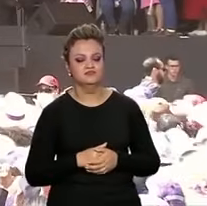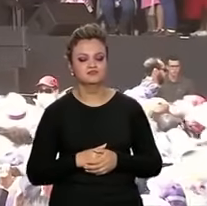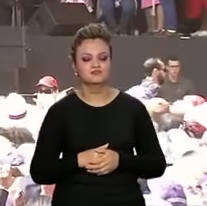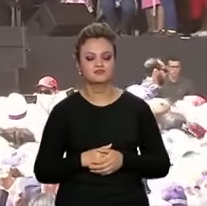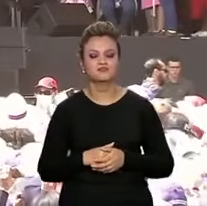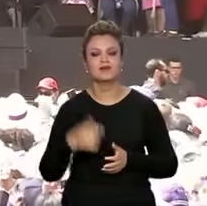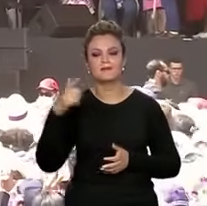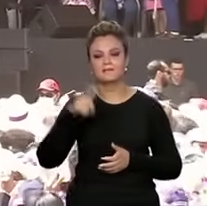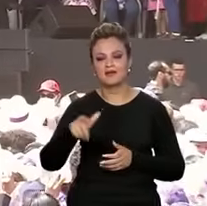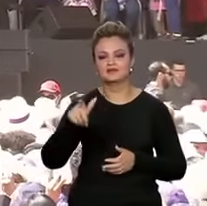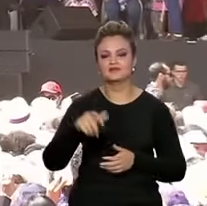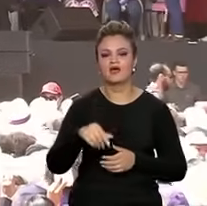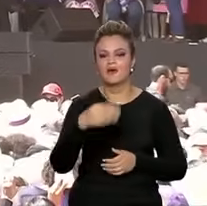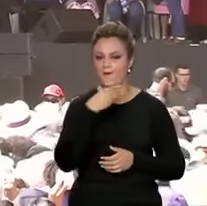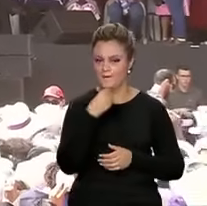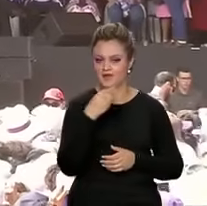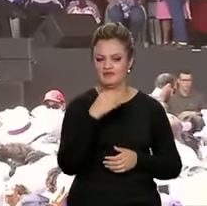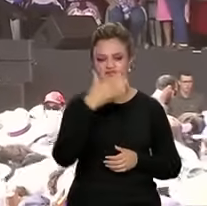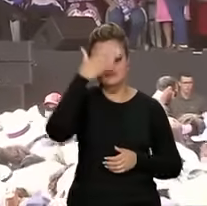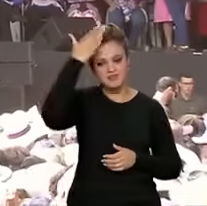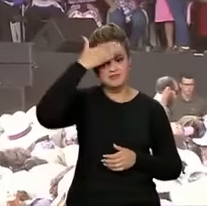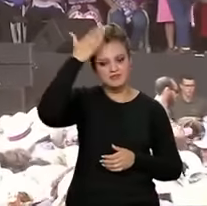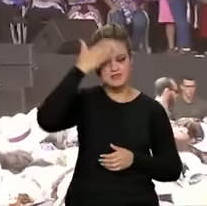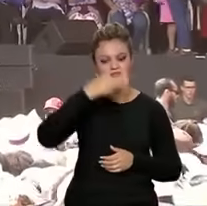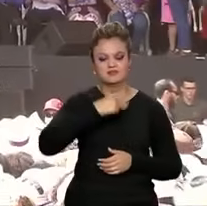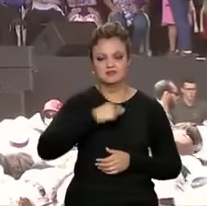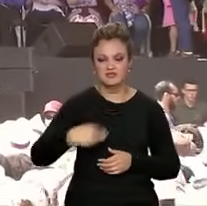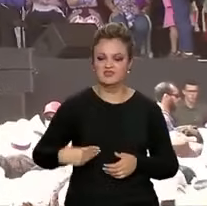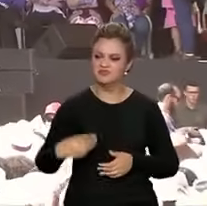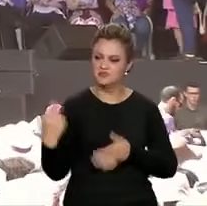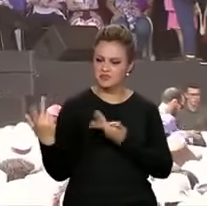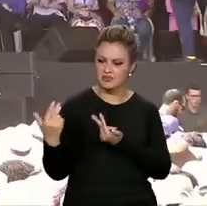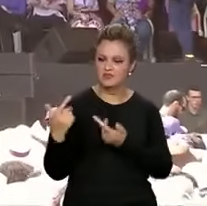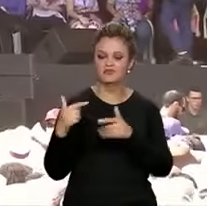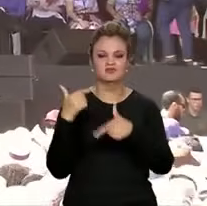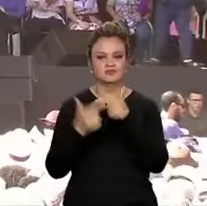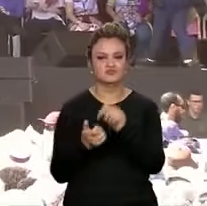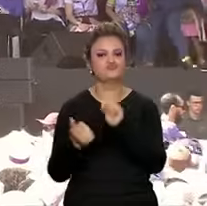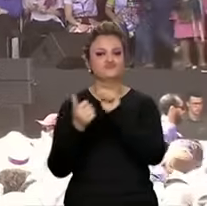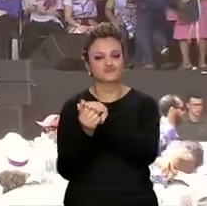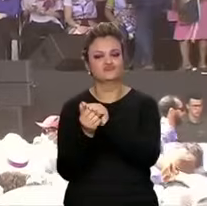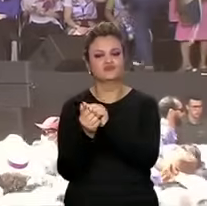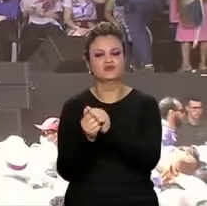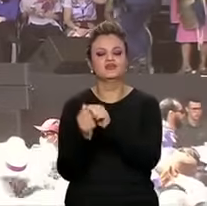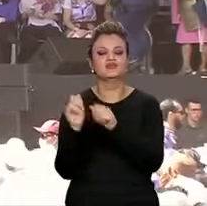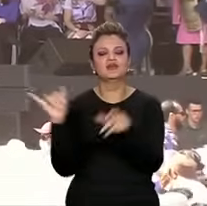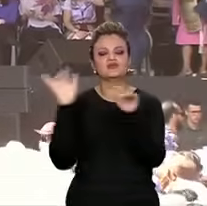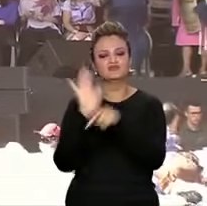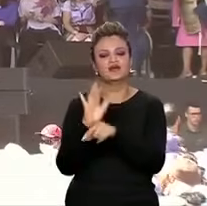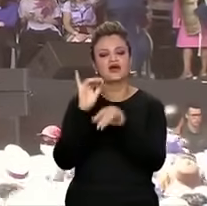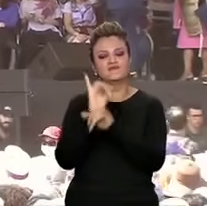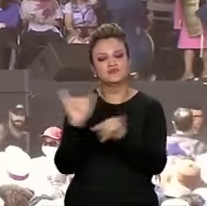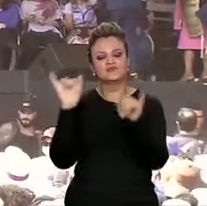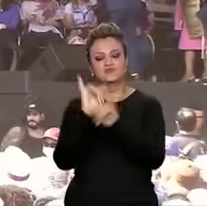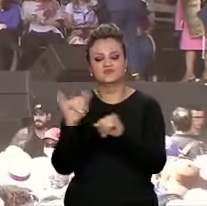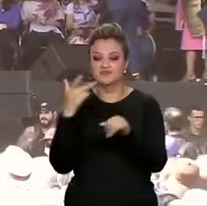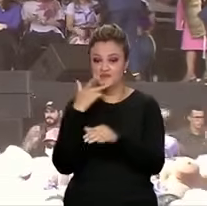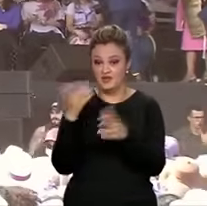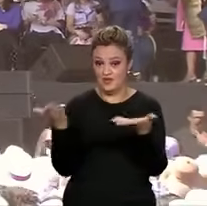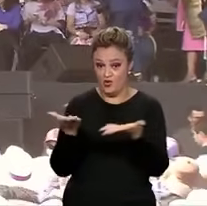primeiro companheiro Ministro Márcio Macedo parceiro nos anúncios que vou fazer